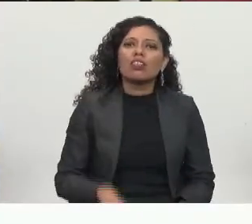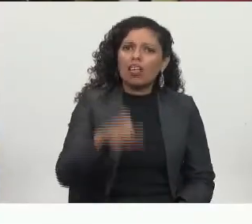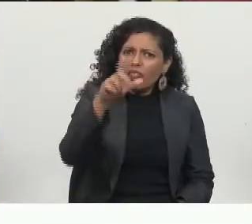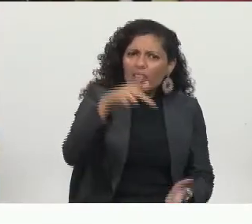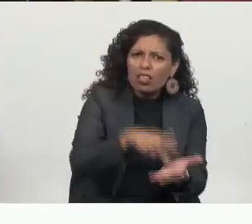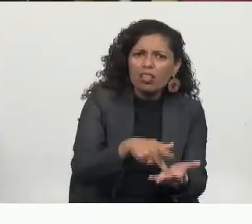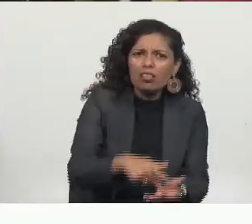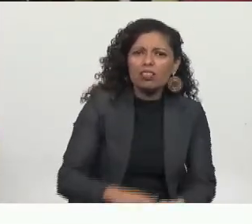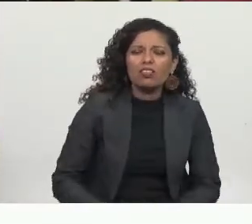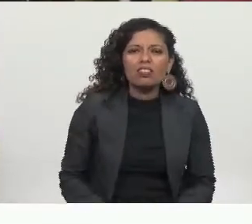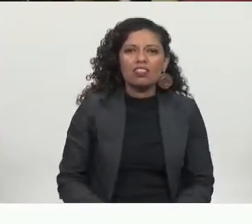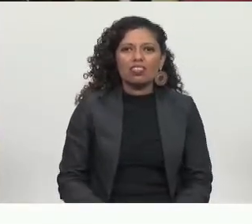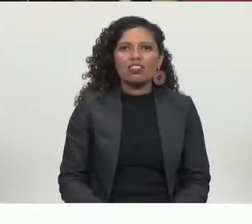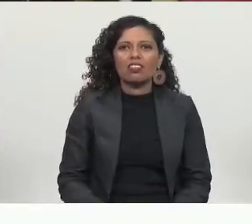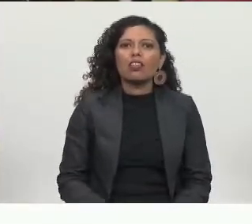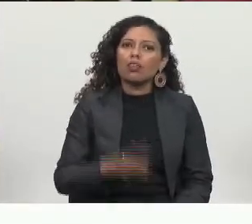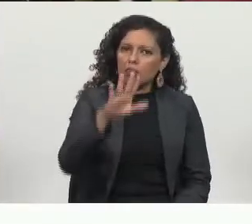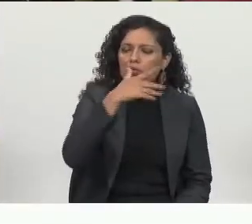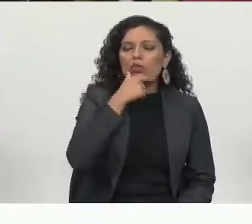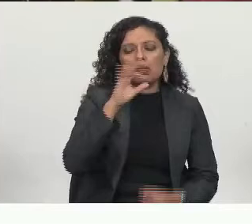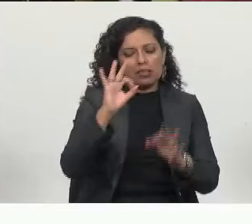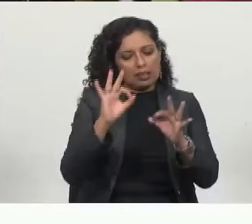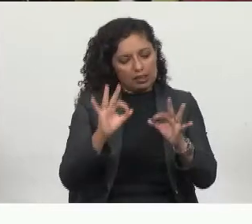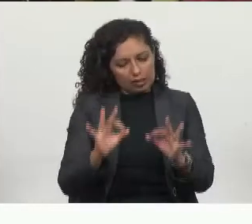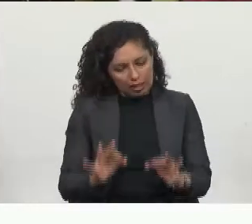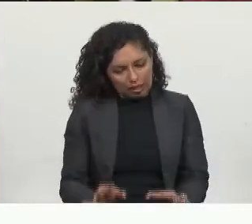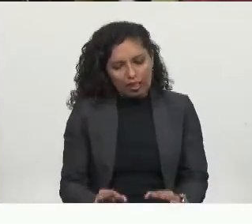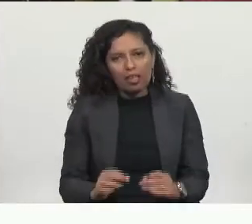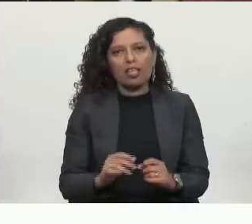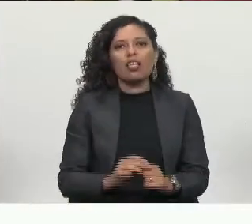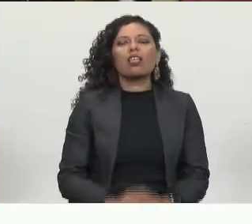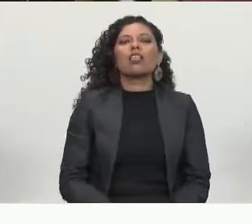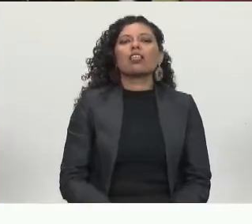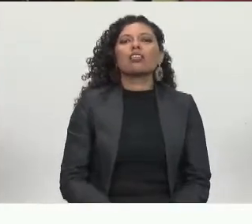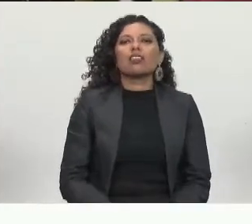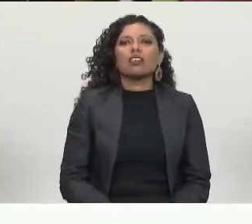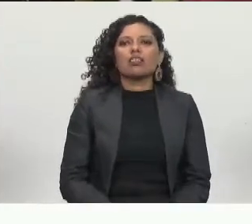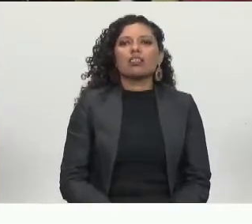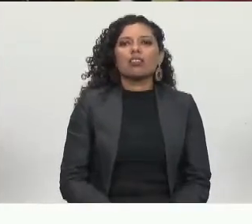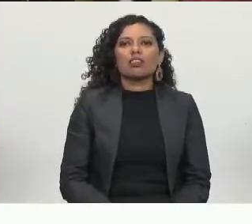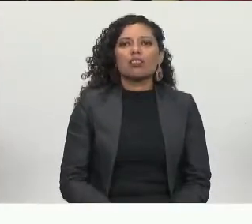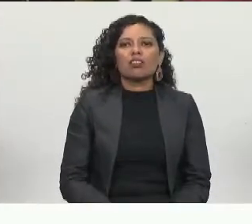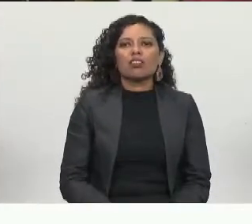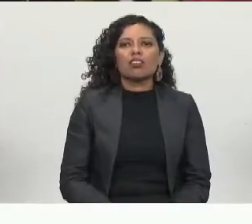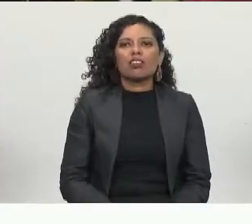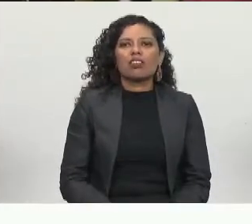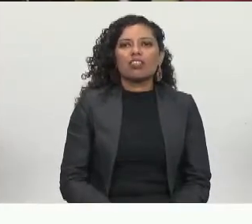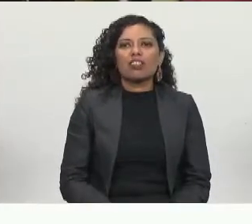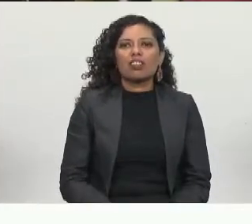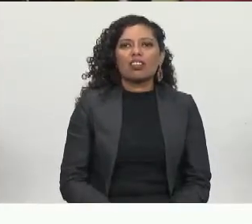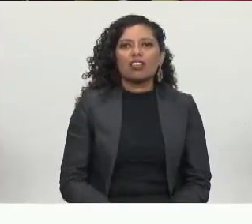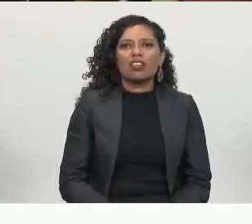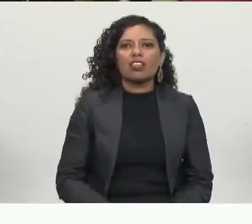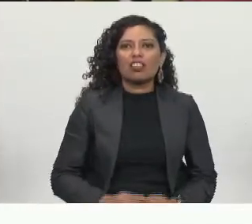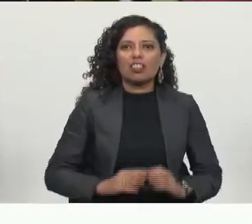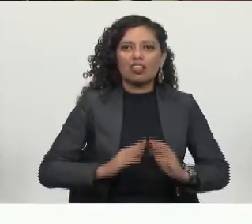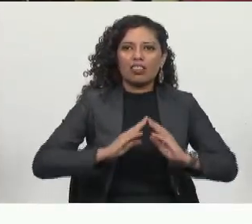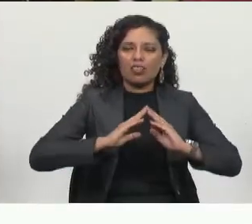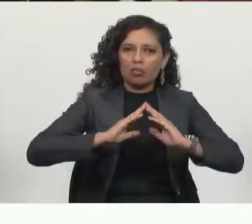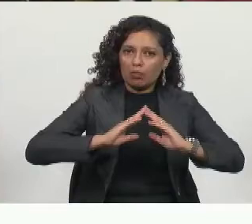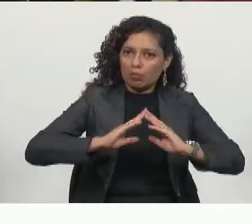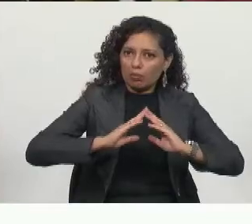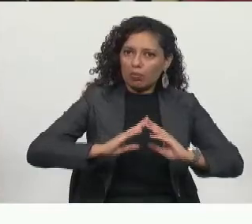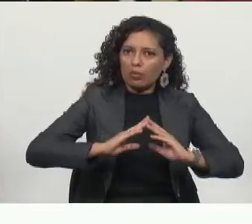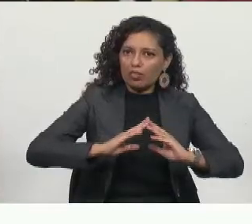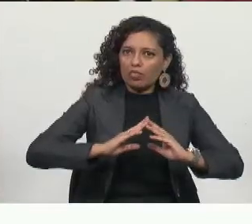Foi. Realmente, mas a pessoa é de bem, graças a Deus. Quero ressaltar isso aqui, porque pedir para que coloque algumas coisas que a gente